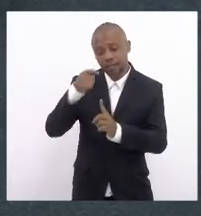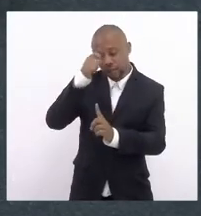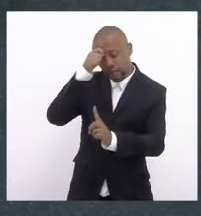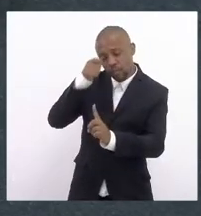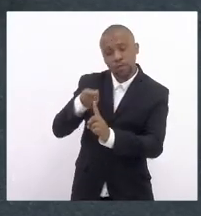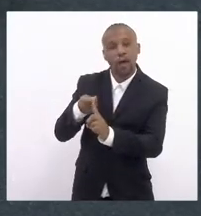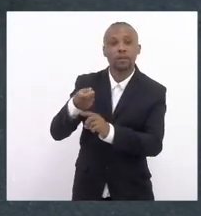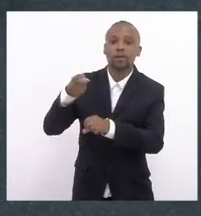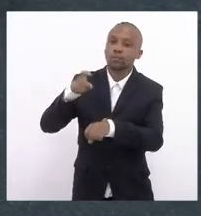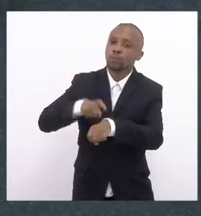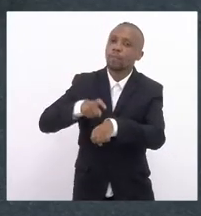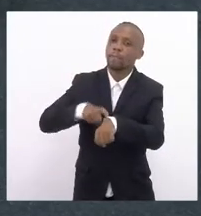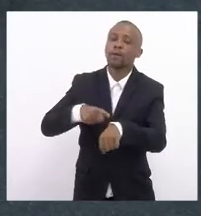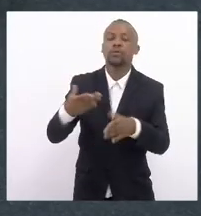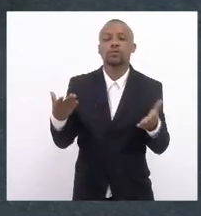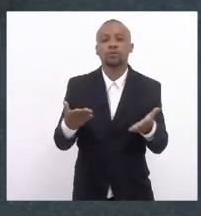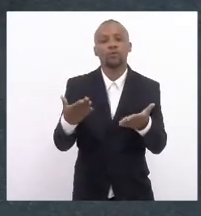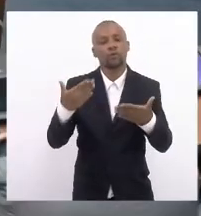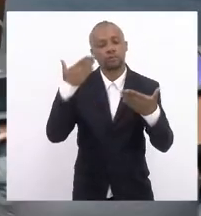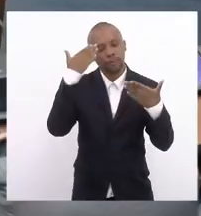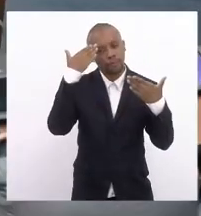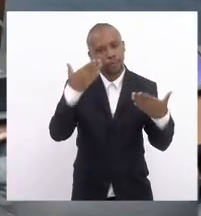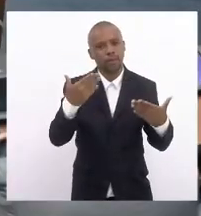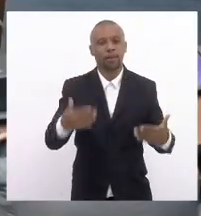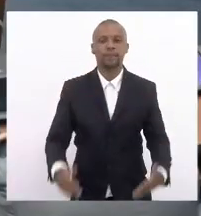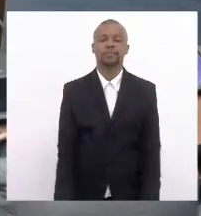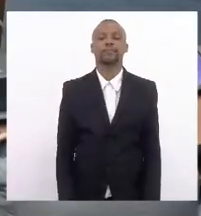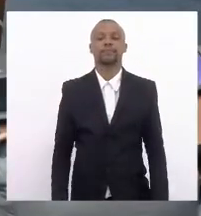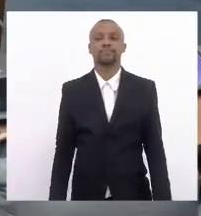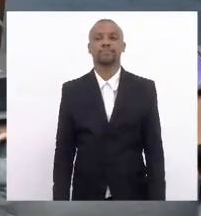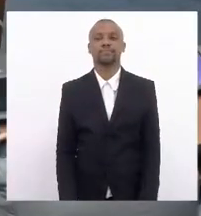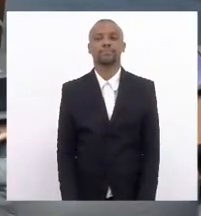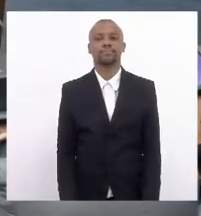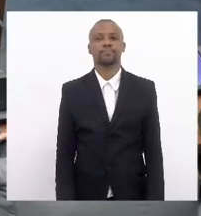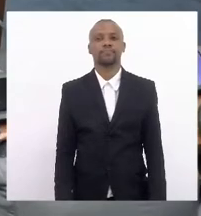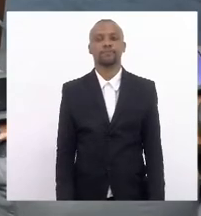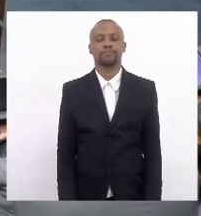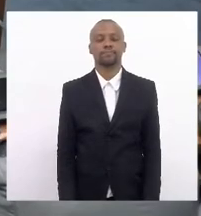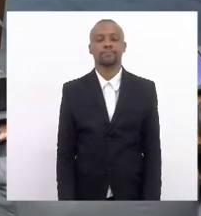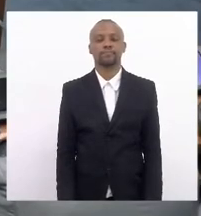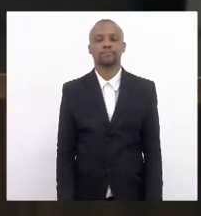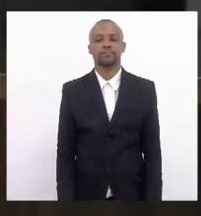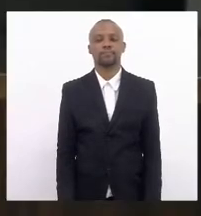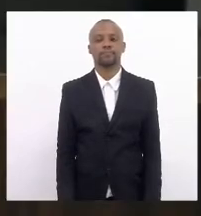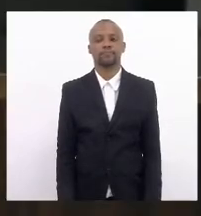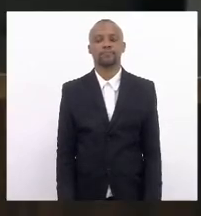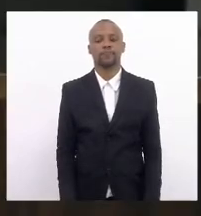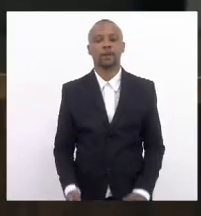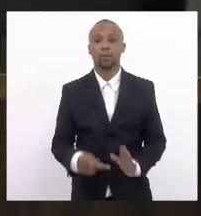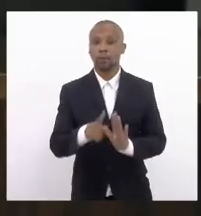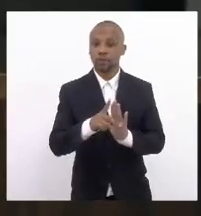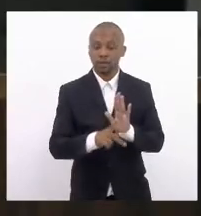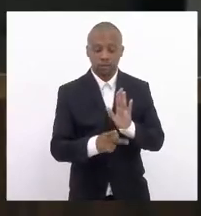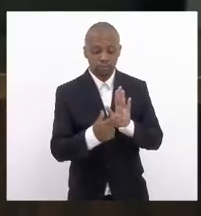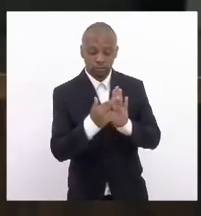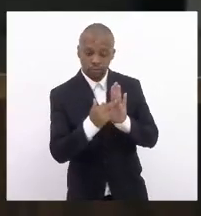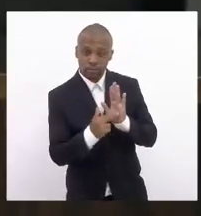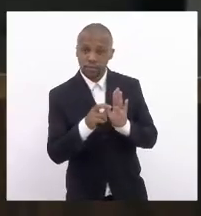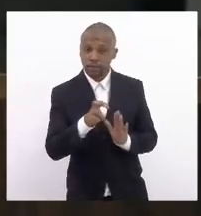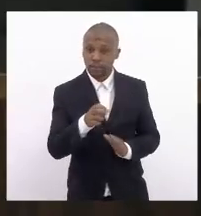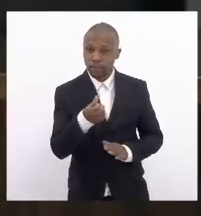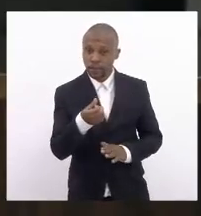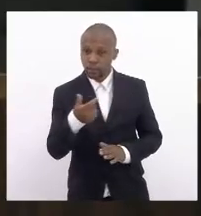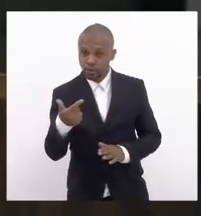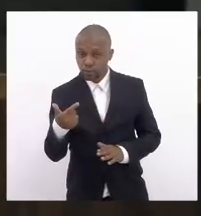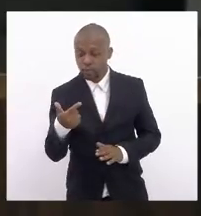hoje homenageada. Obrigada, presidente. Ok. Projeto de resolução 569, de 21, de autoria